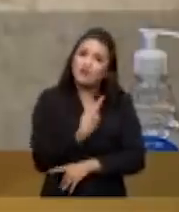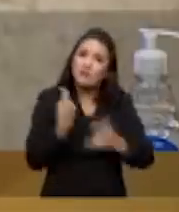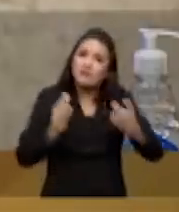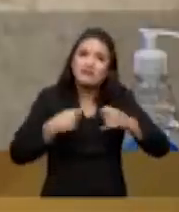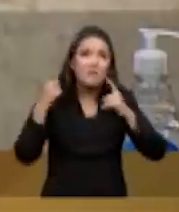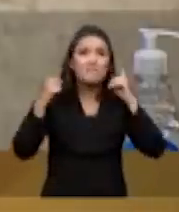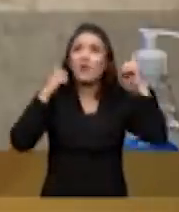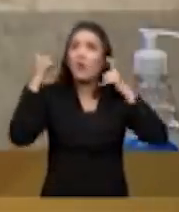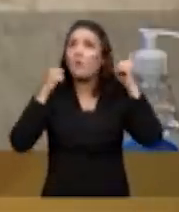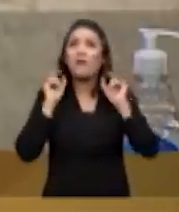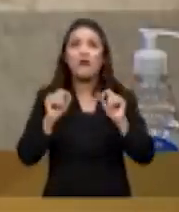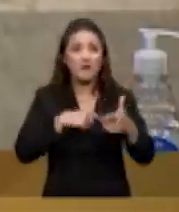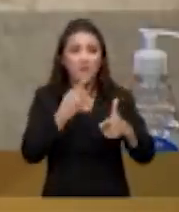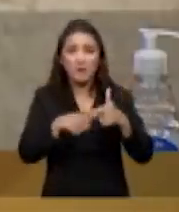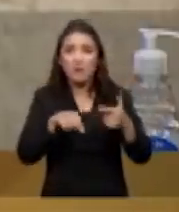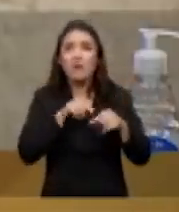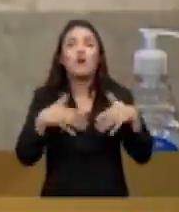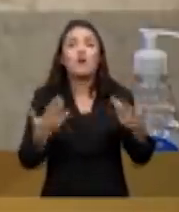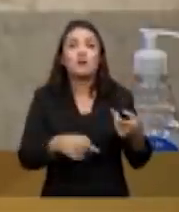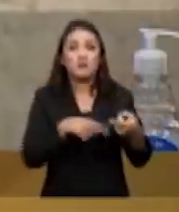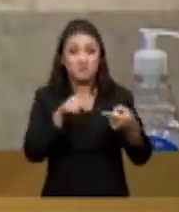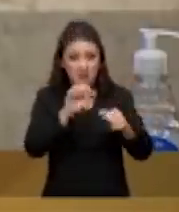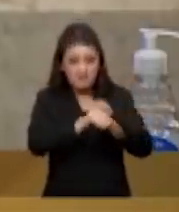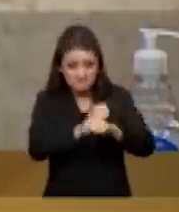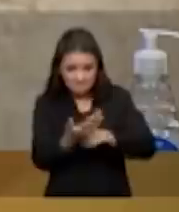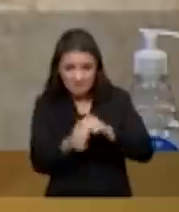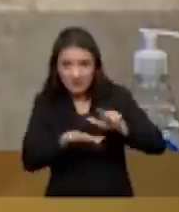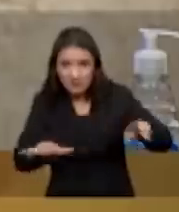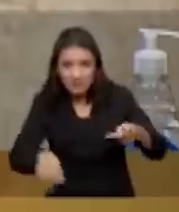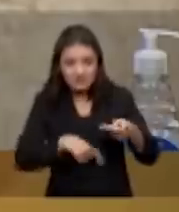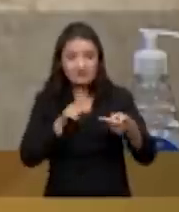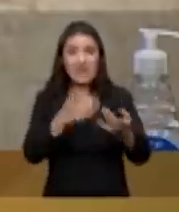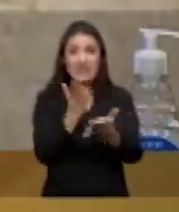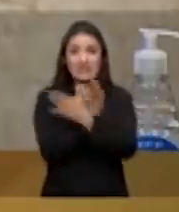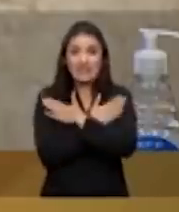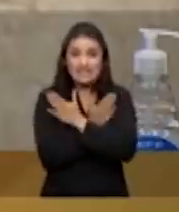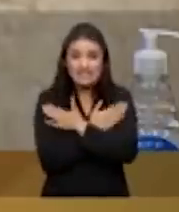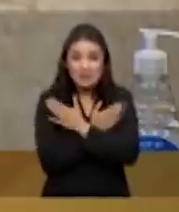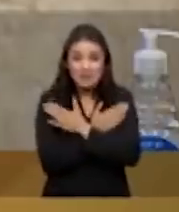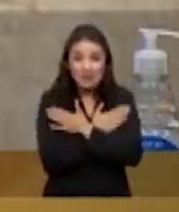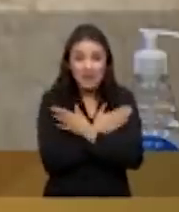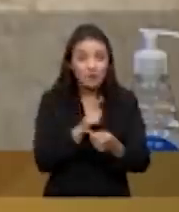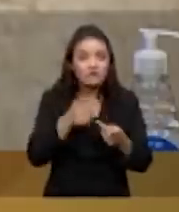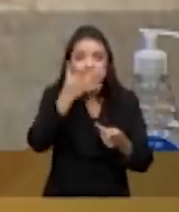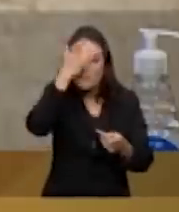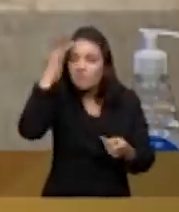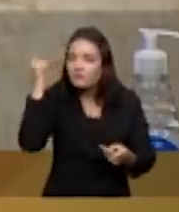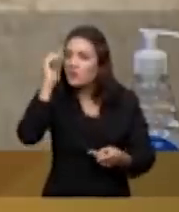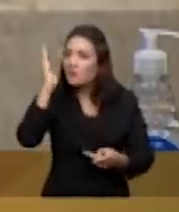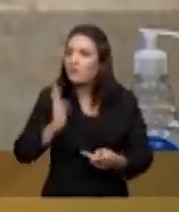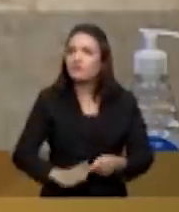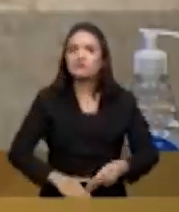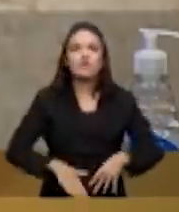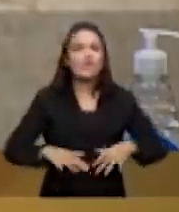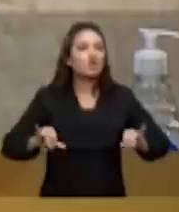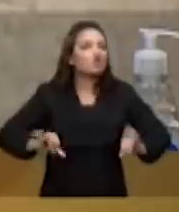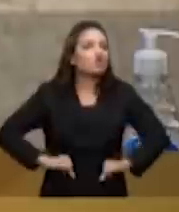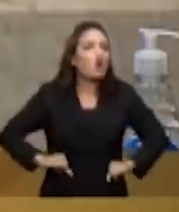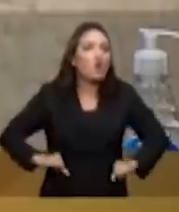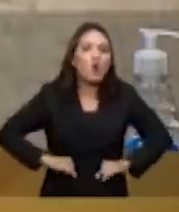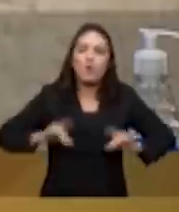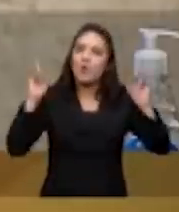com o desemprego que conduz o cidadão brasileiro ao limite da sobrevivência